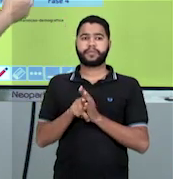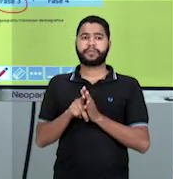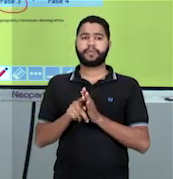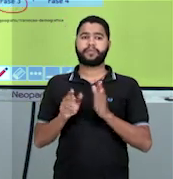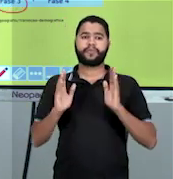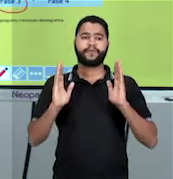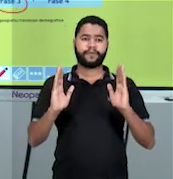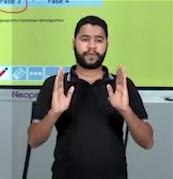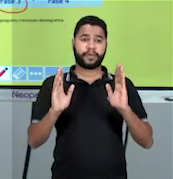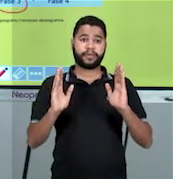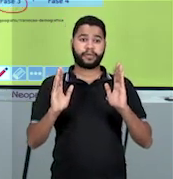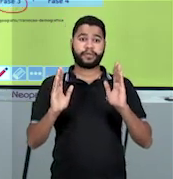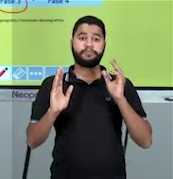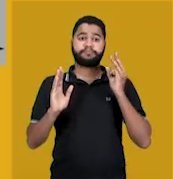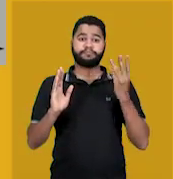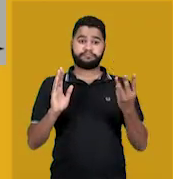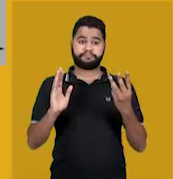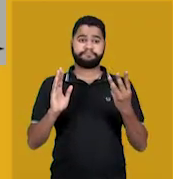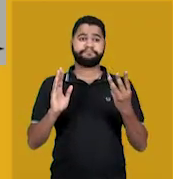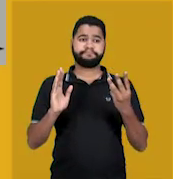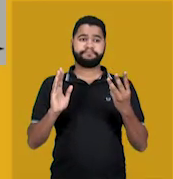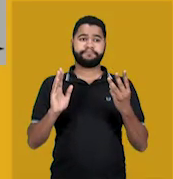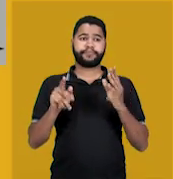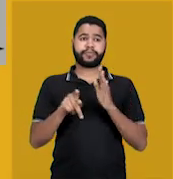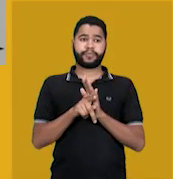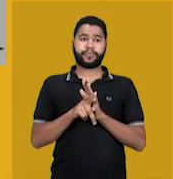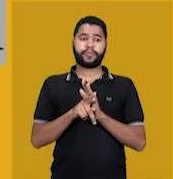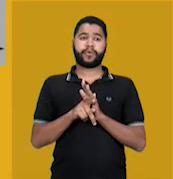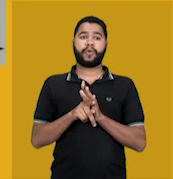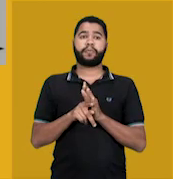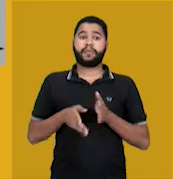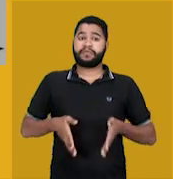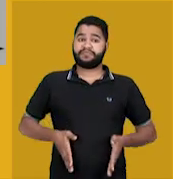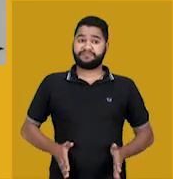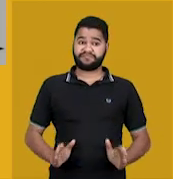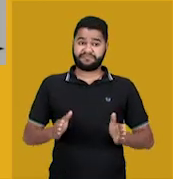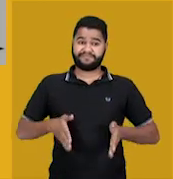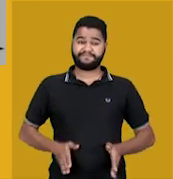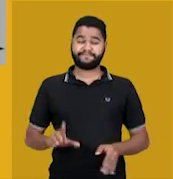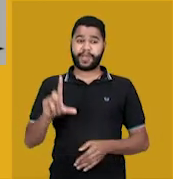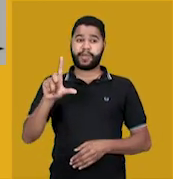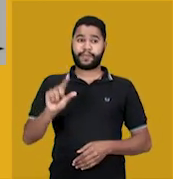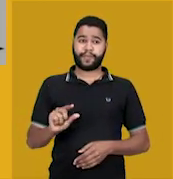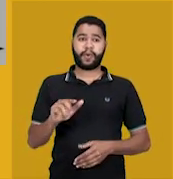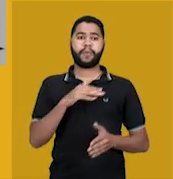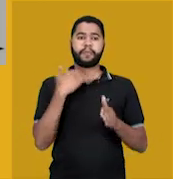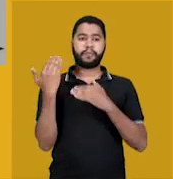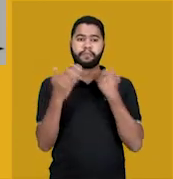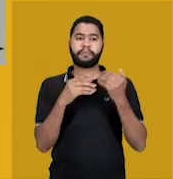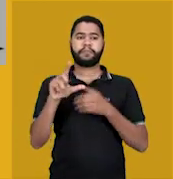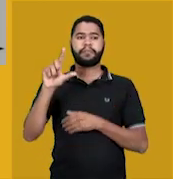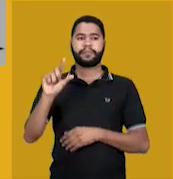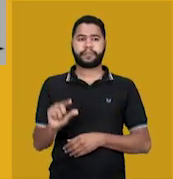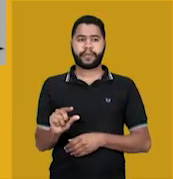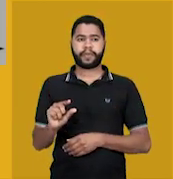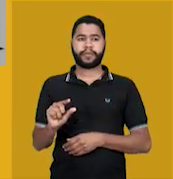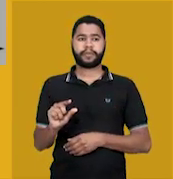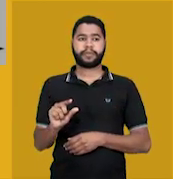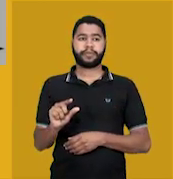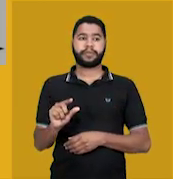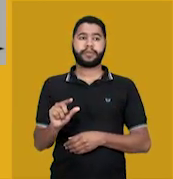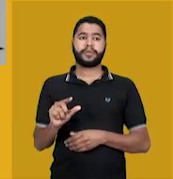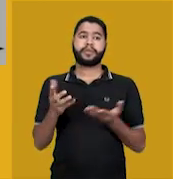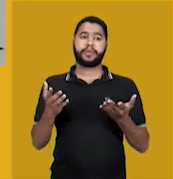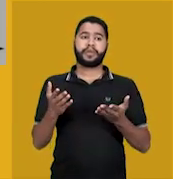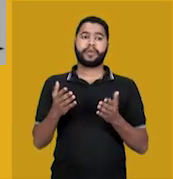3, onde você tem baixa taxa de natalidade, baixa taxa de mortalidade e, automaticamente,